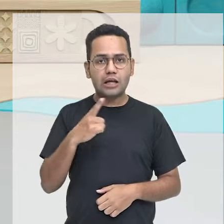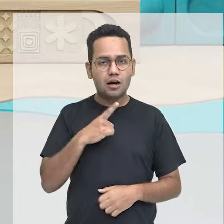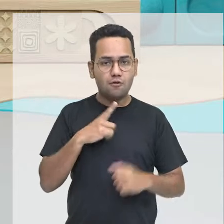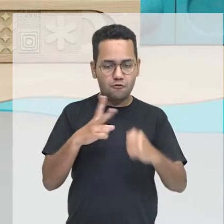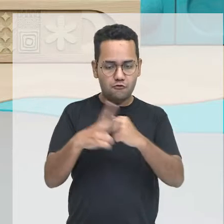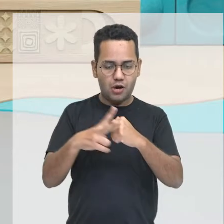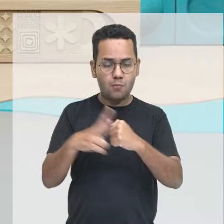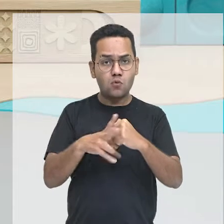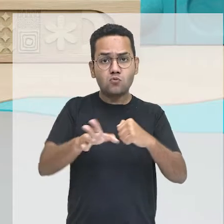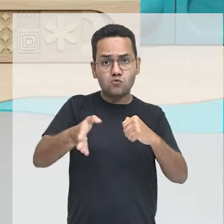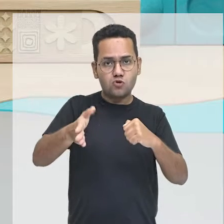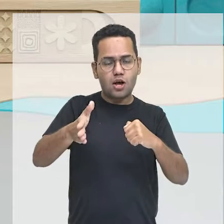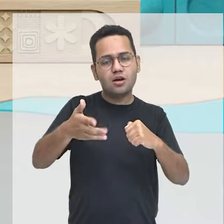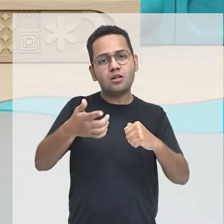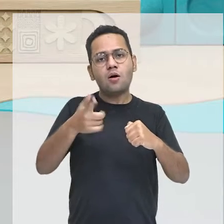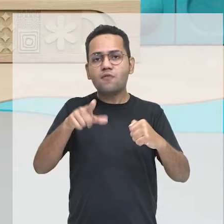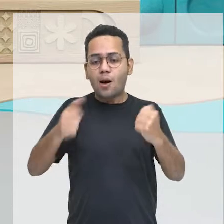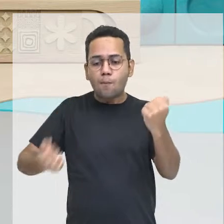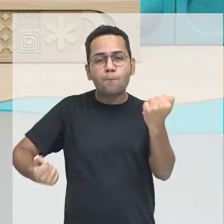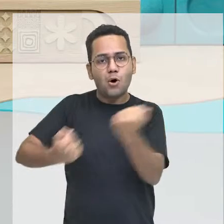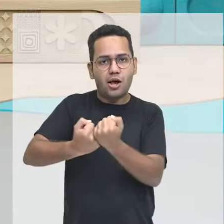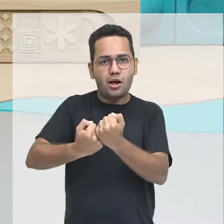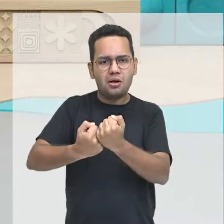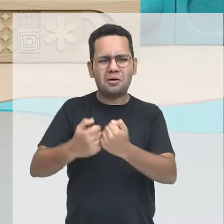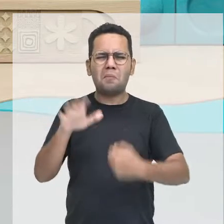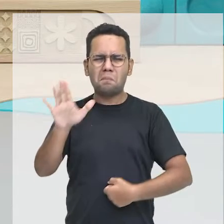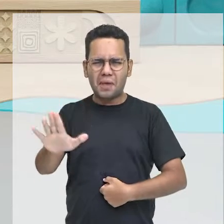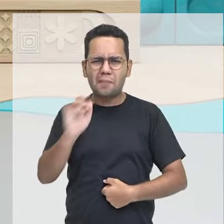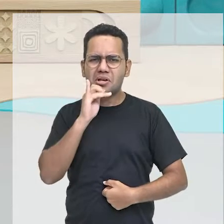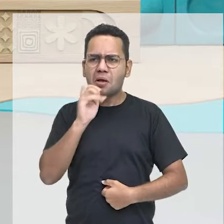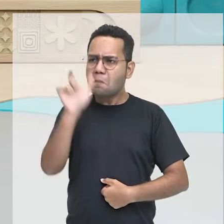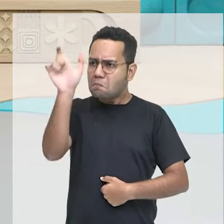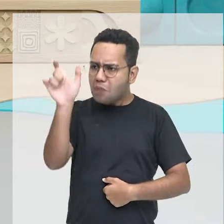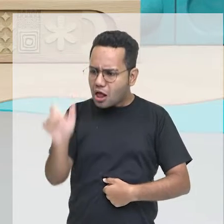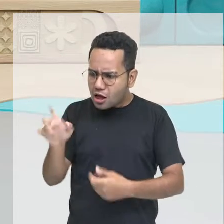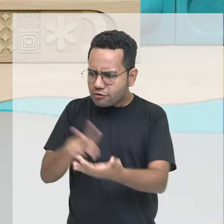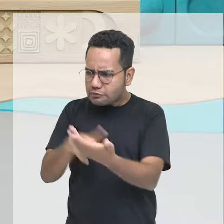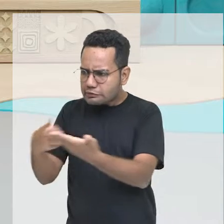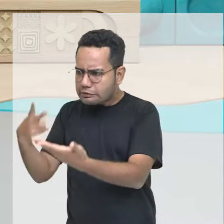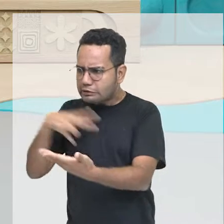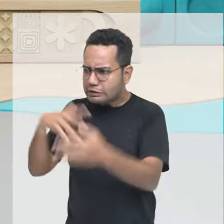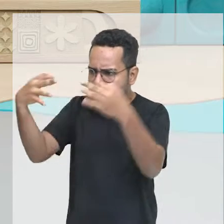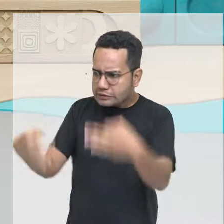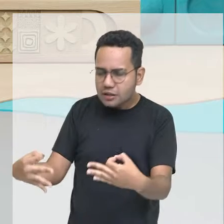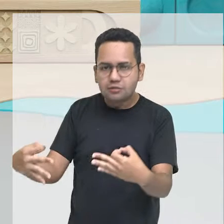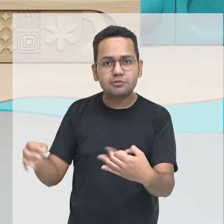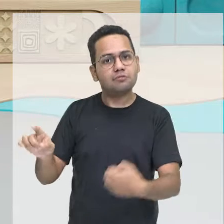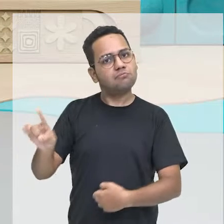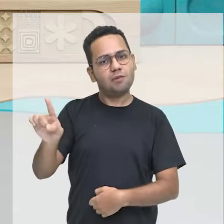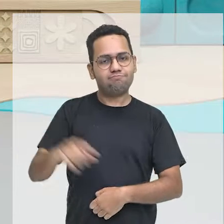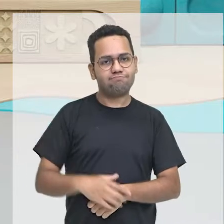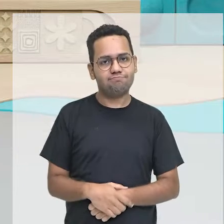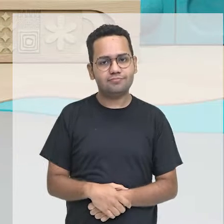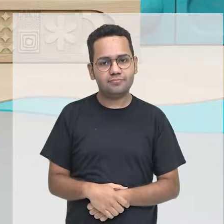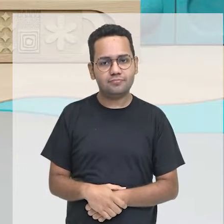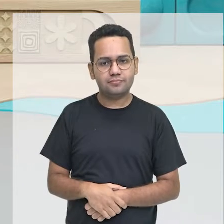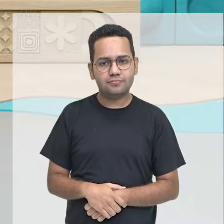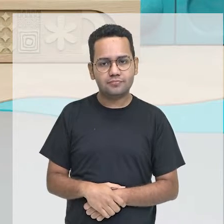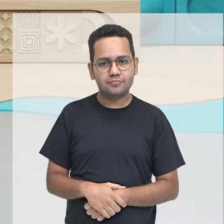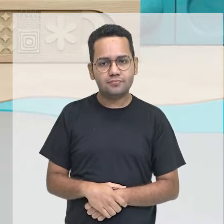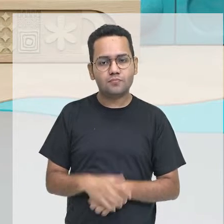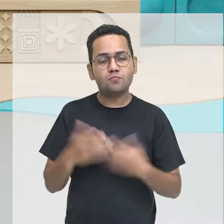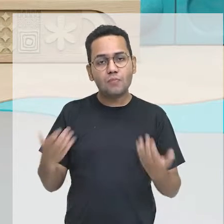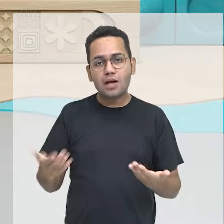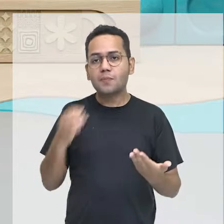E como tal, eles não possuem uma tradução por si só, exceto aqueles verbos que nós classificamos